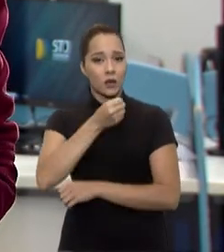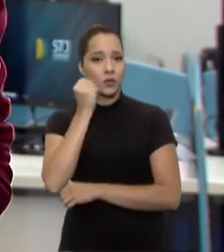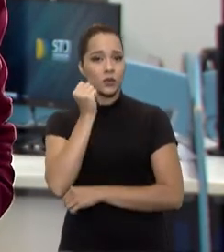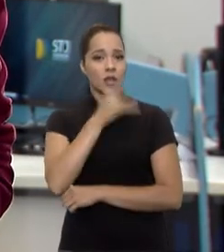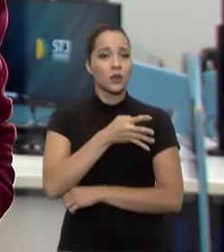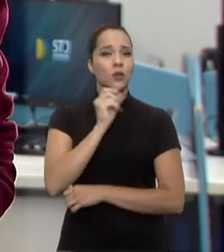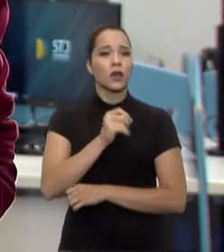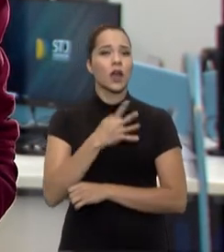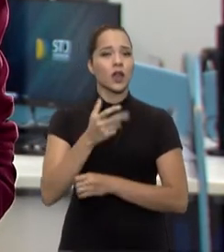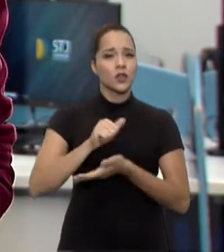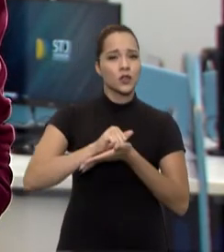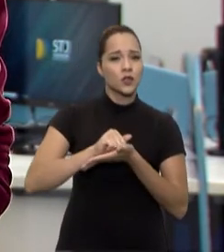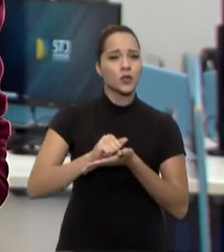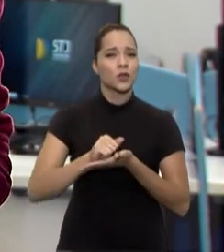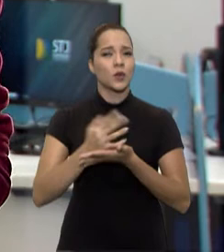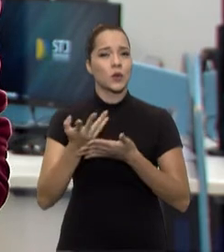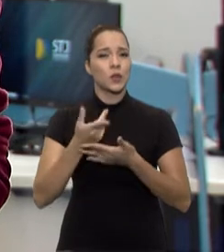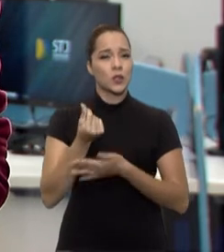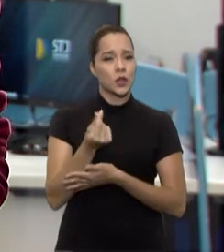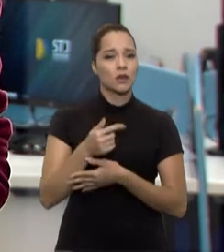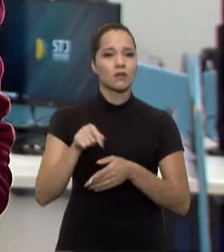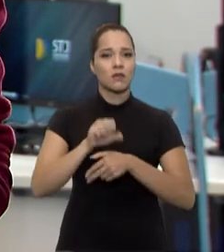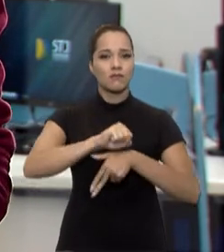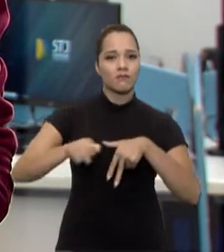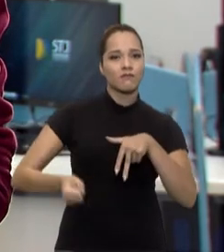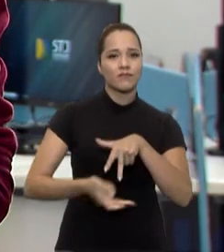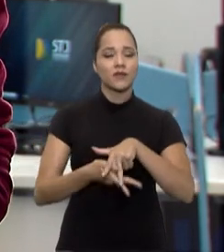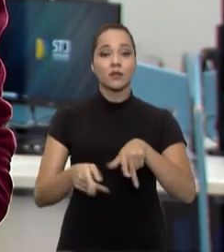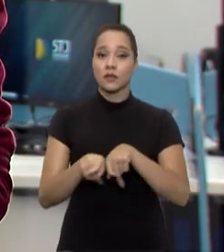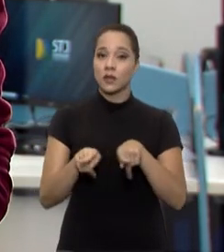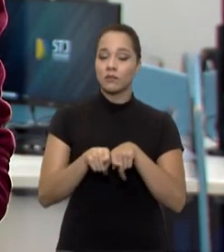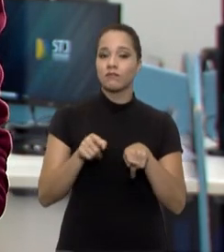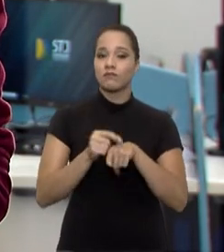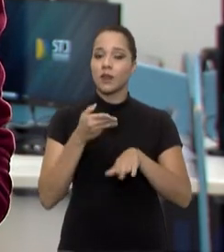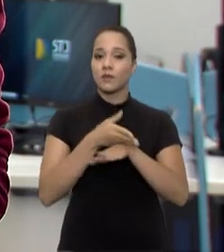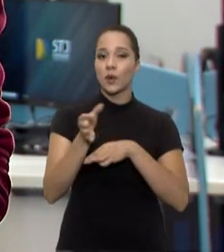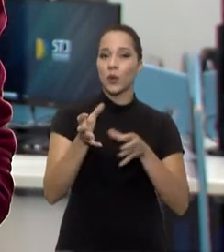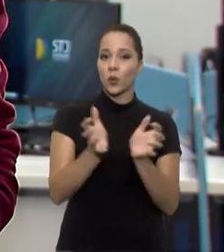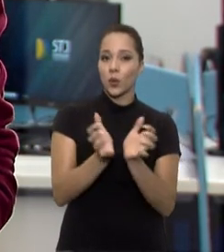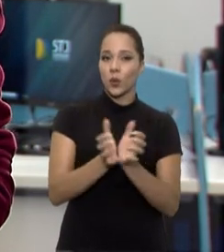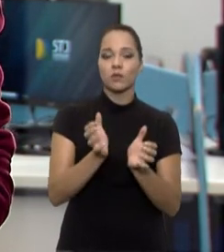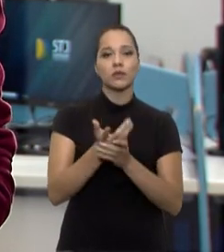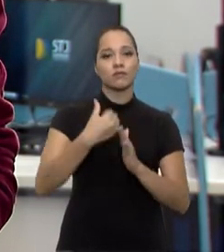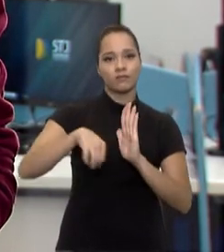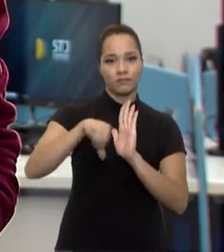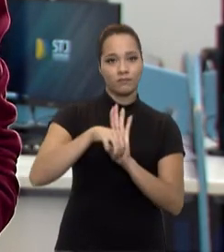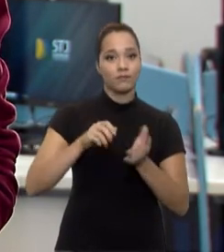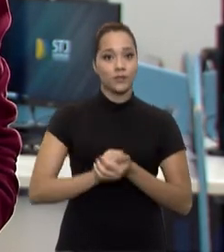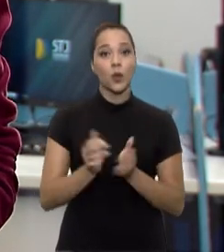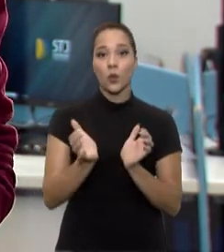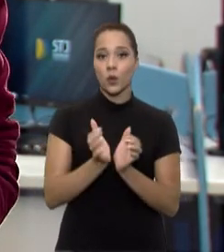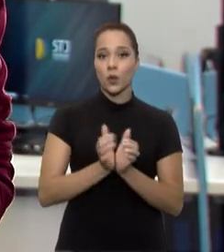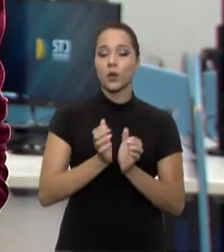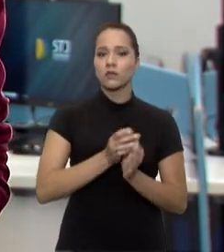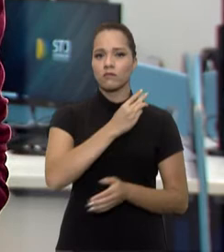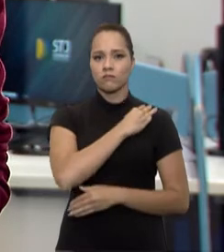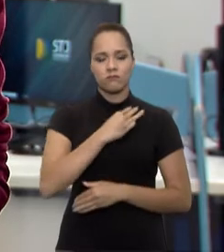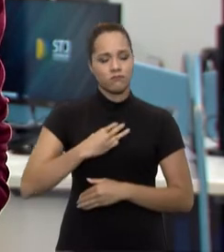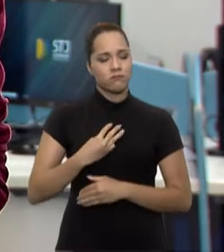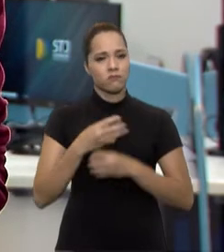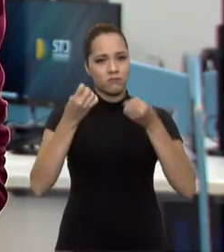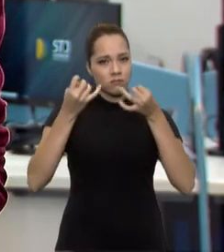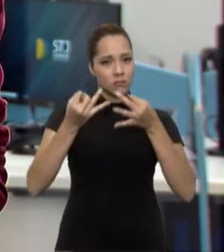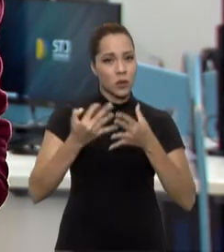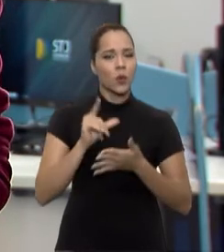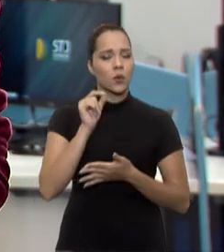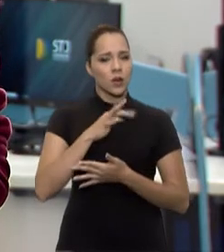foi acusado por lavagem de dinheiro, fraude em licitação, corrupção e também de fazer parte de organização criminosa. Os ministros consideraram